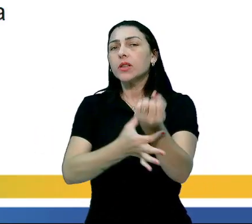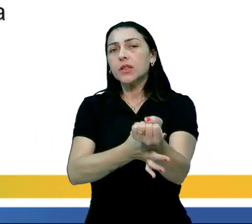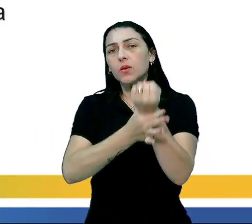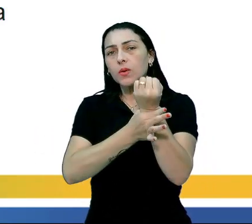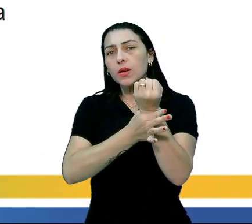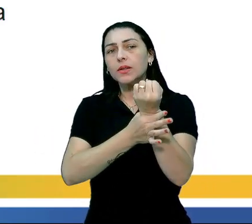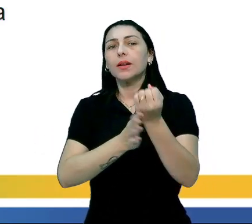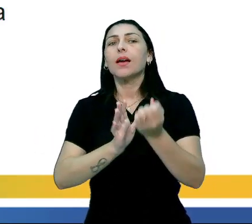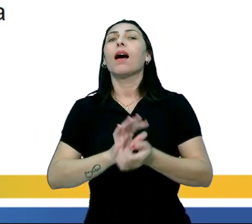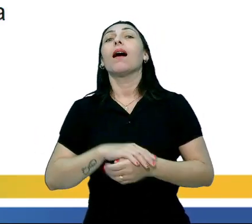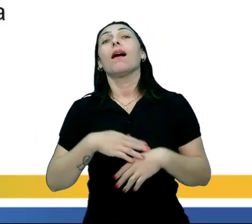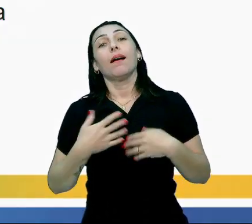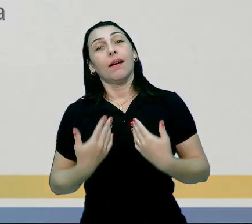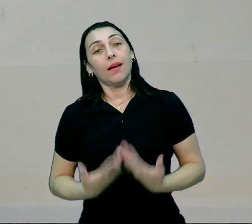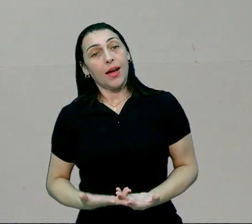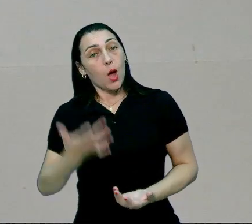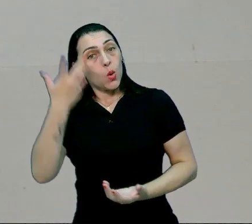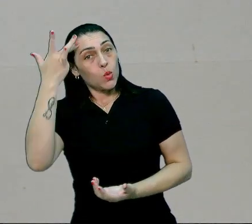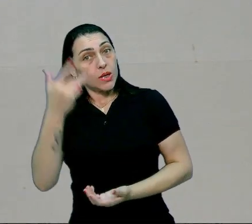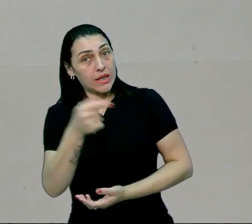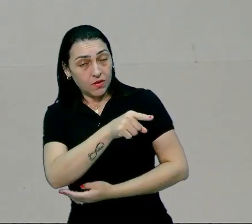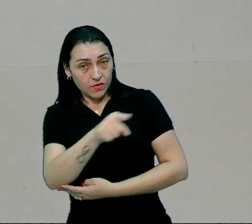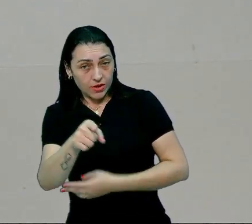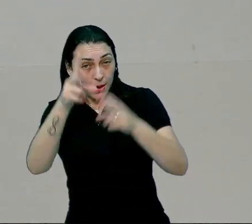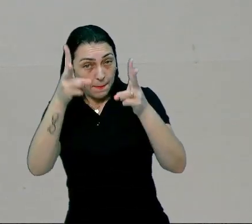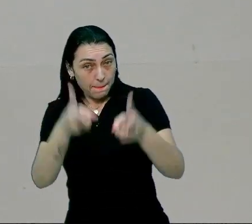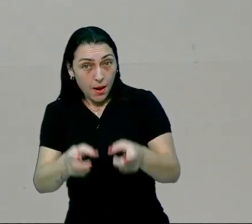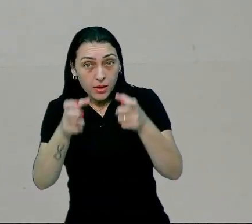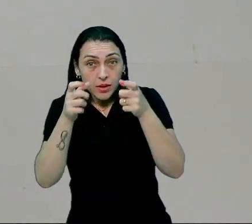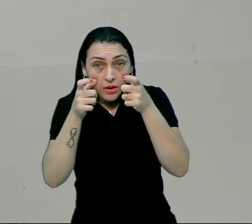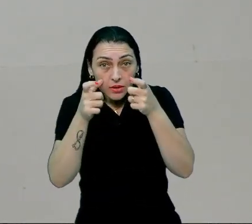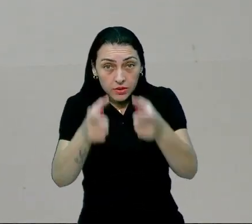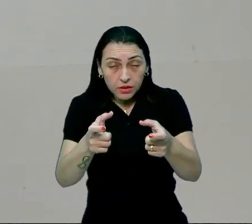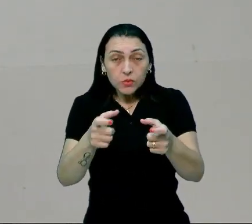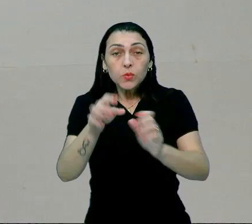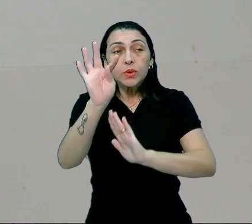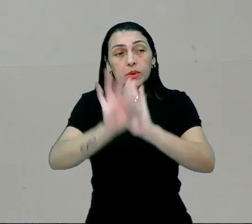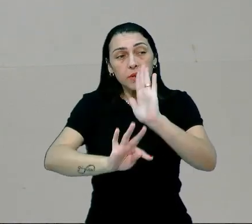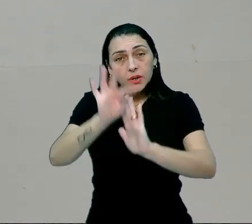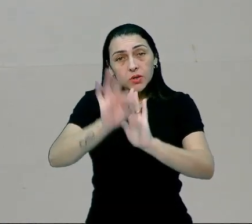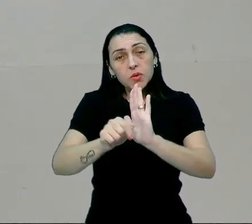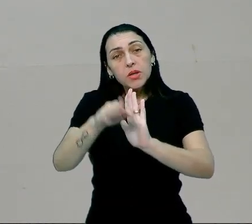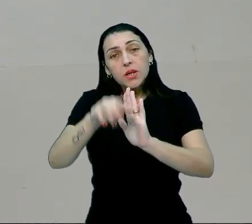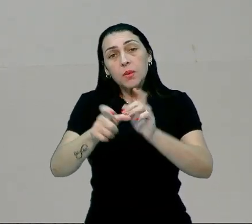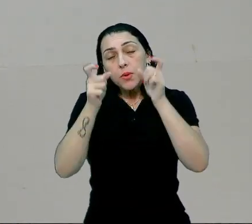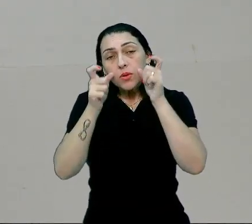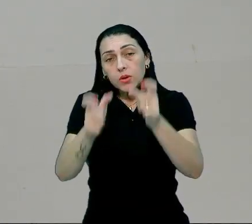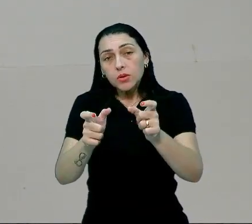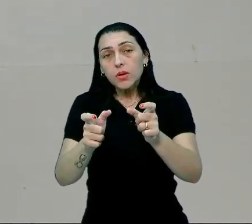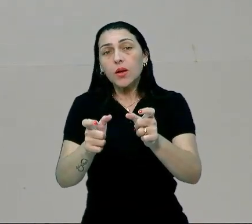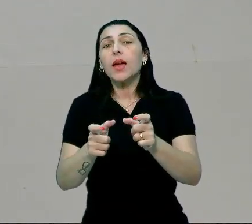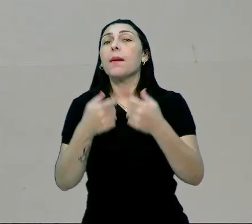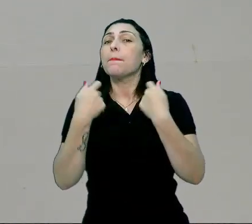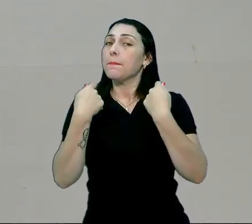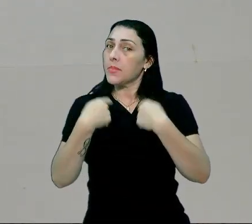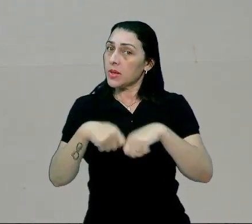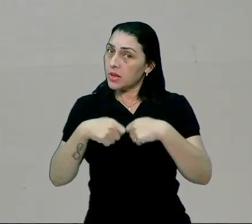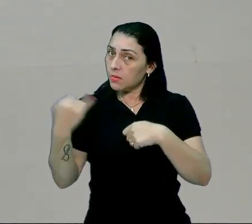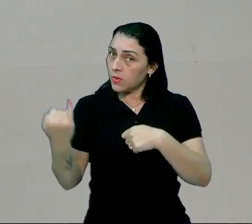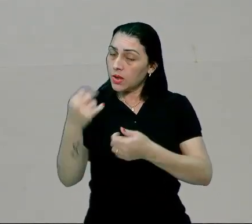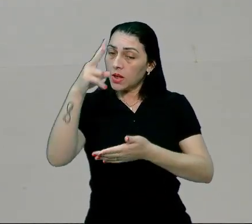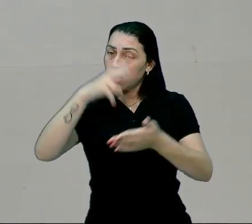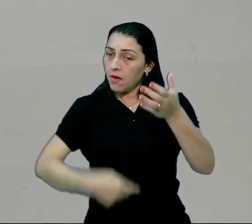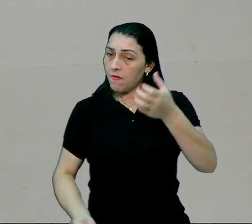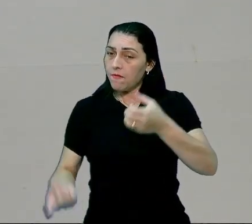falta de segurança. Eu não sei se vocês prestaram bem atenção nesse texto e quem não prestou atenção é necessário que leia